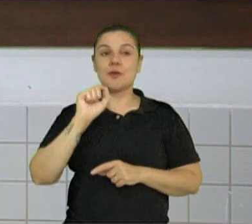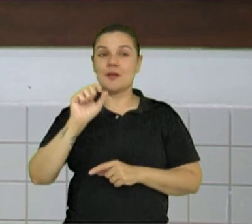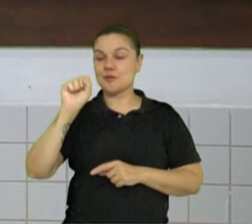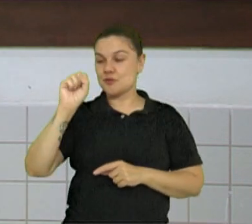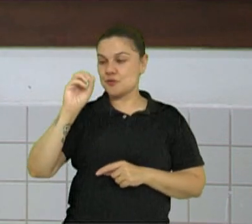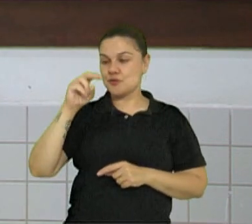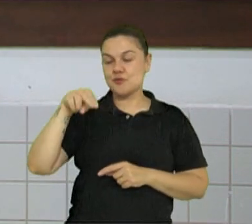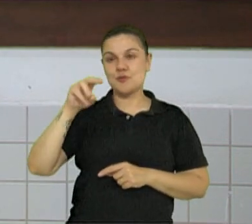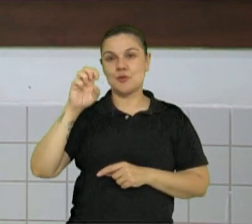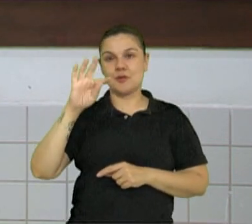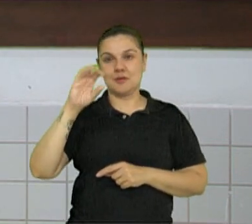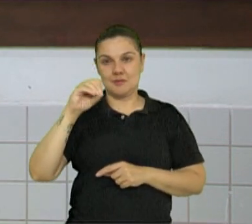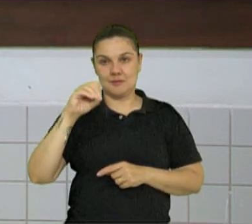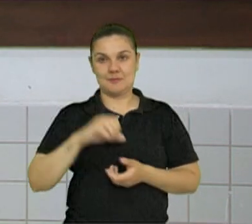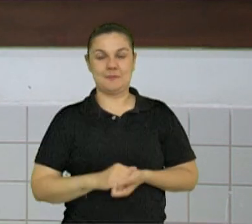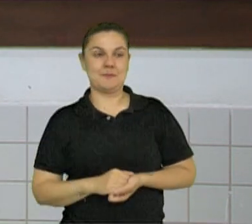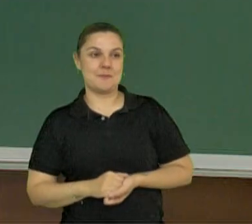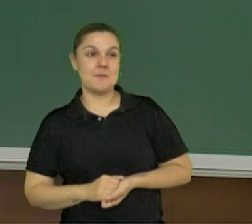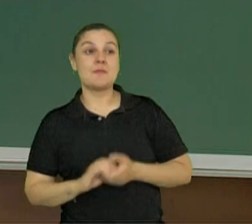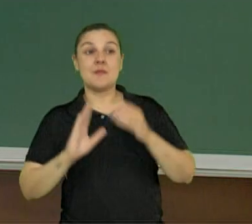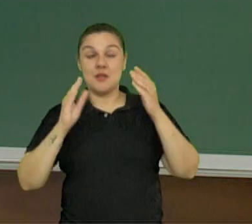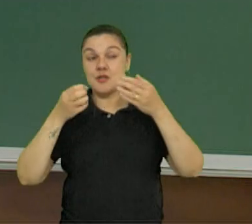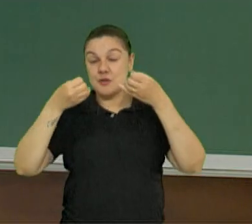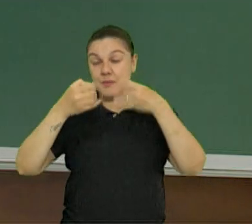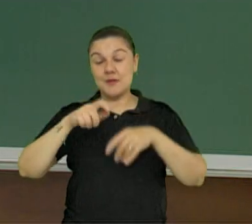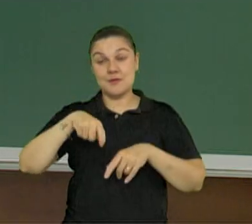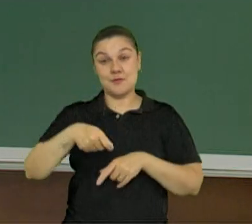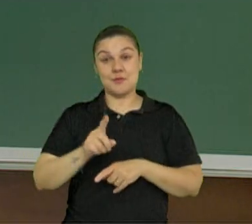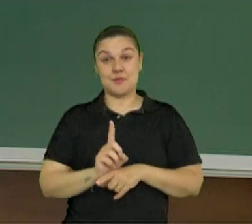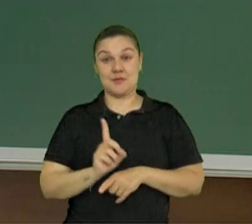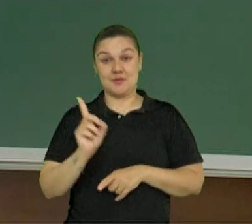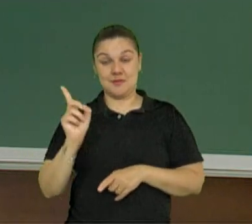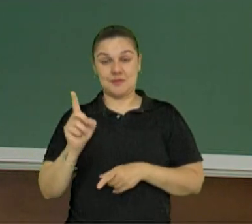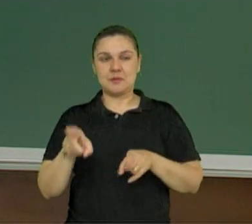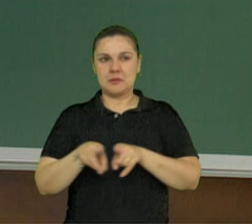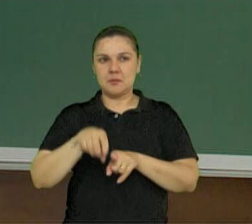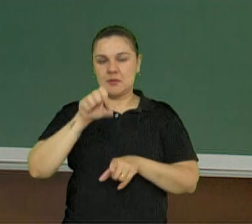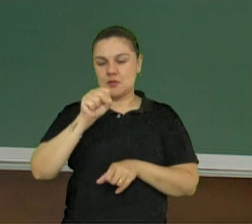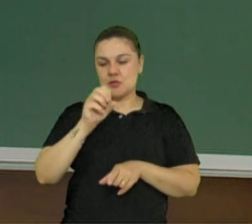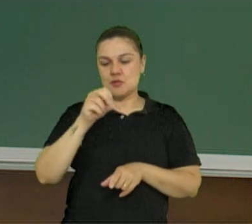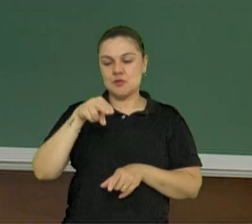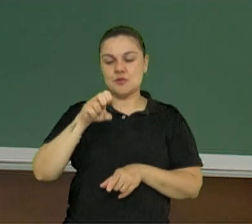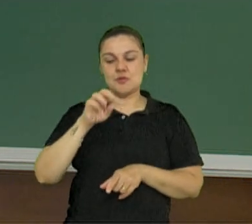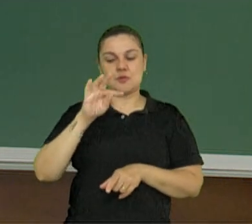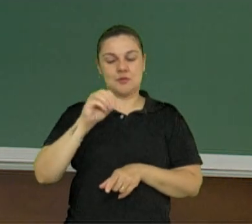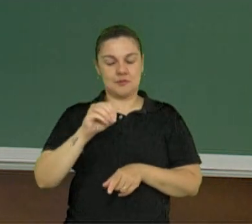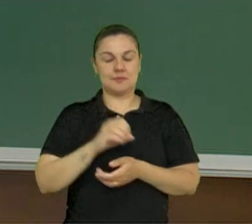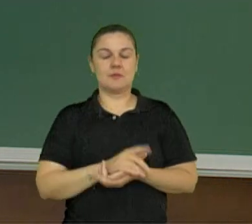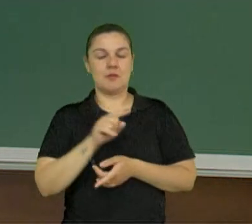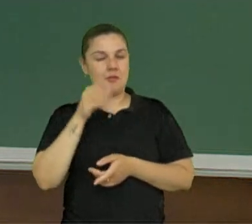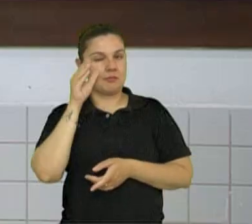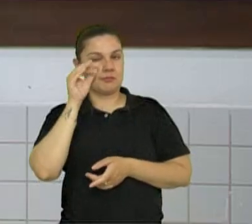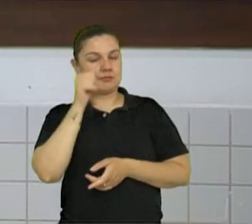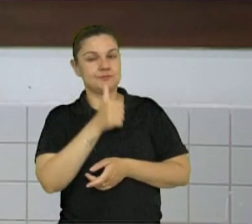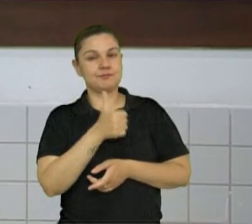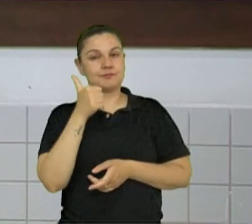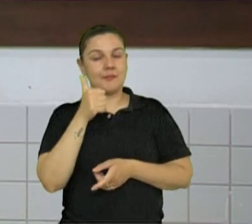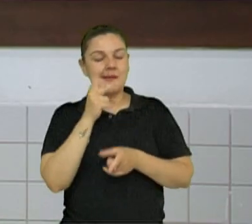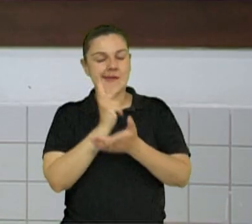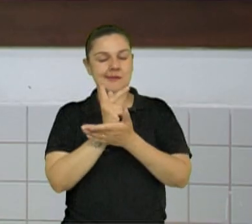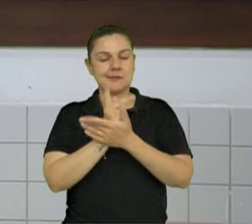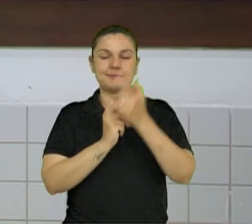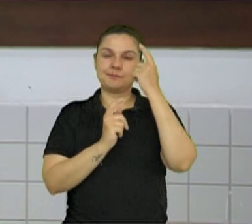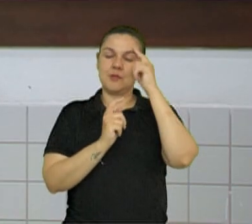Um soneto. Nós já falamos bastante de soneto, então é interessante você sempre ter